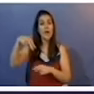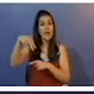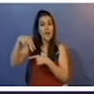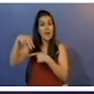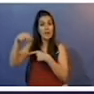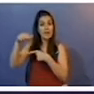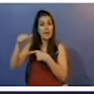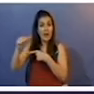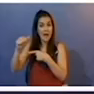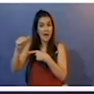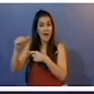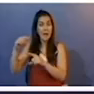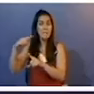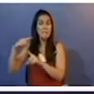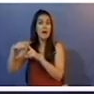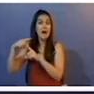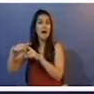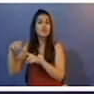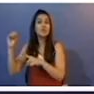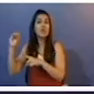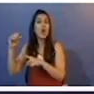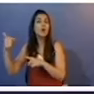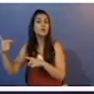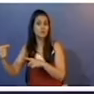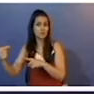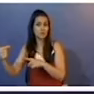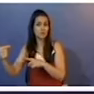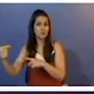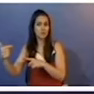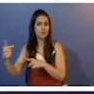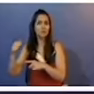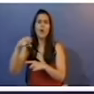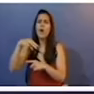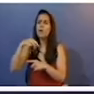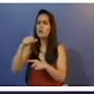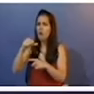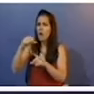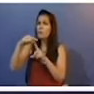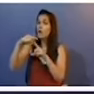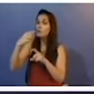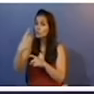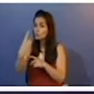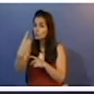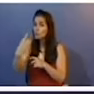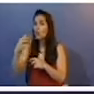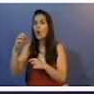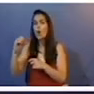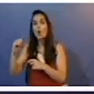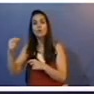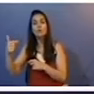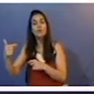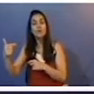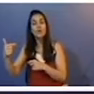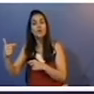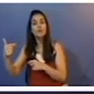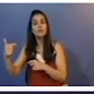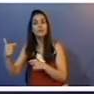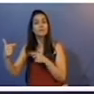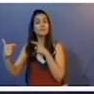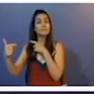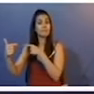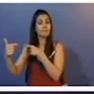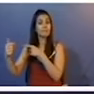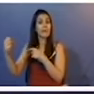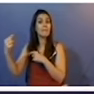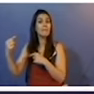o oxigênio. Então, o Na ele tem carga mais 1 e o oxigênio carga menos 2. Então, aqui a carga do